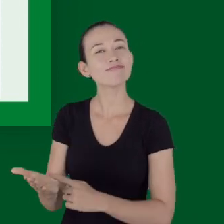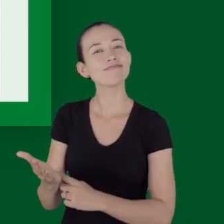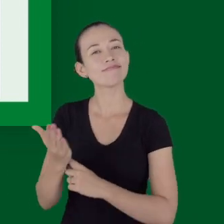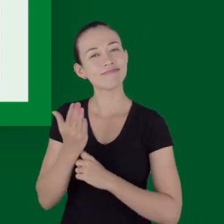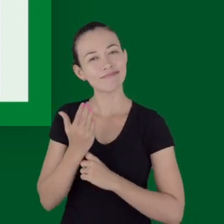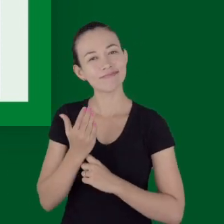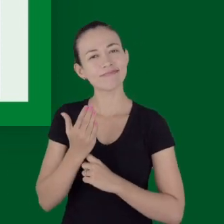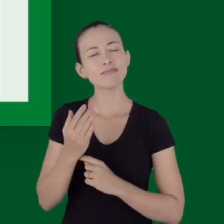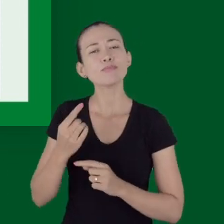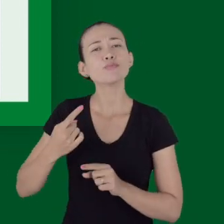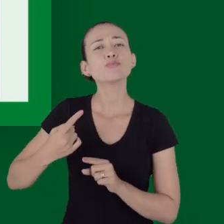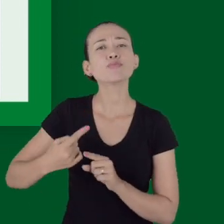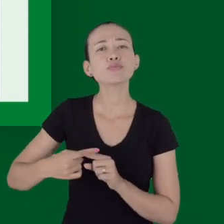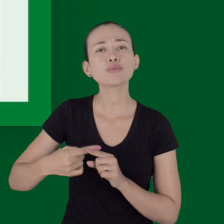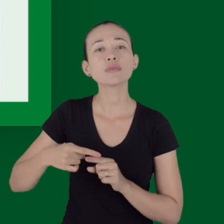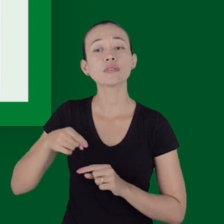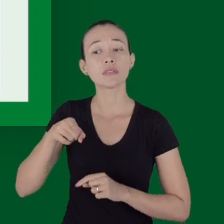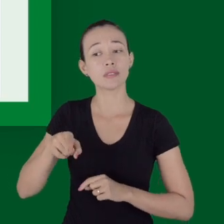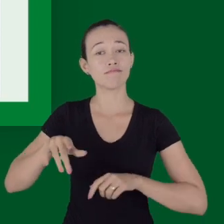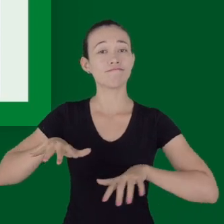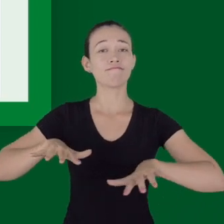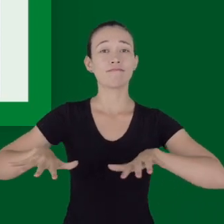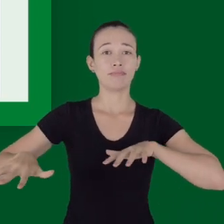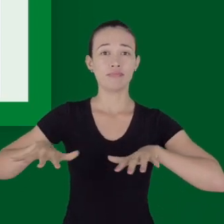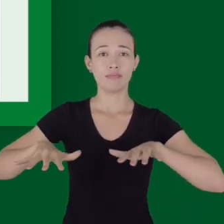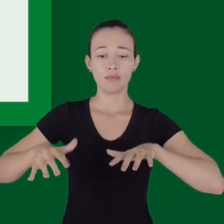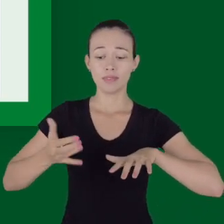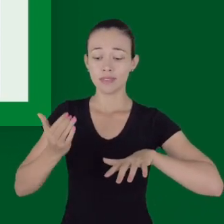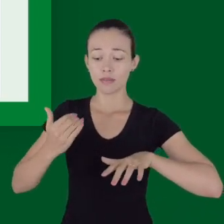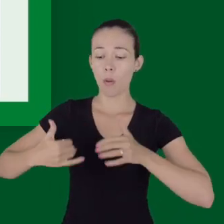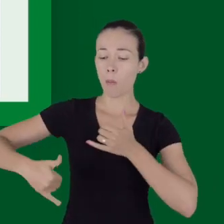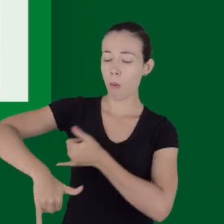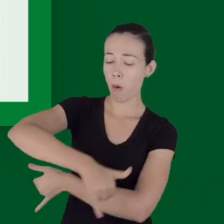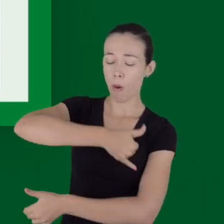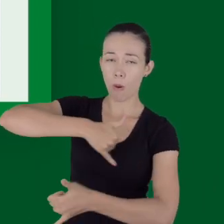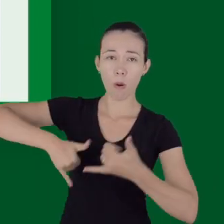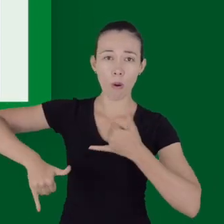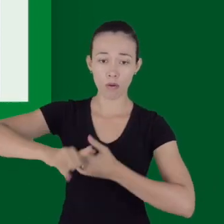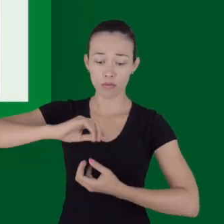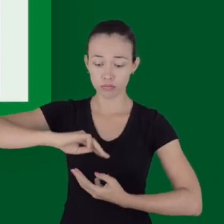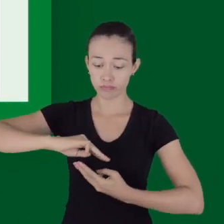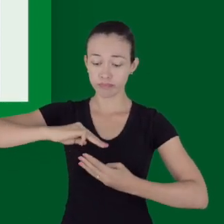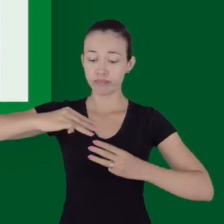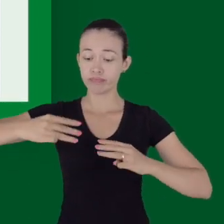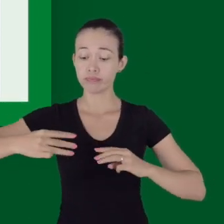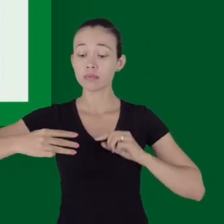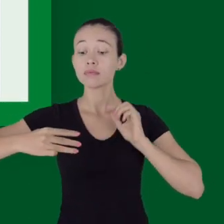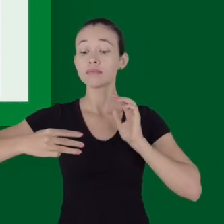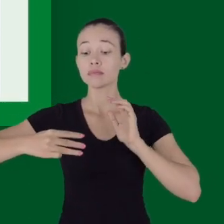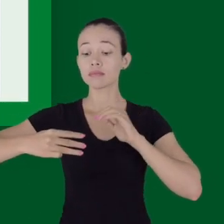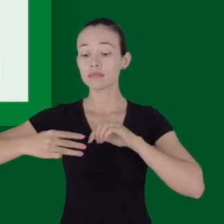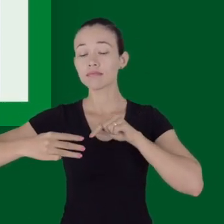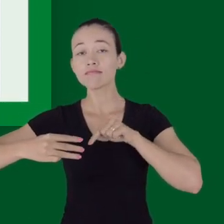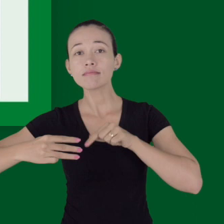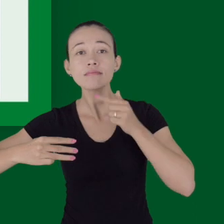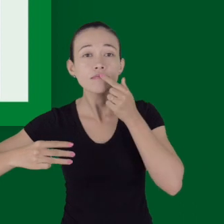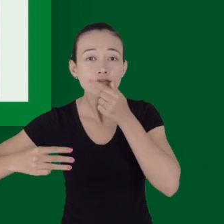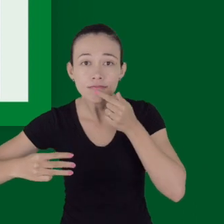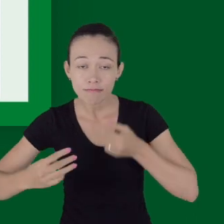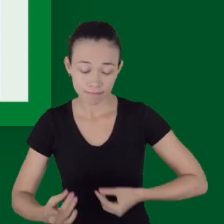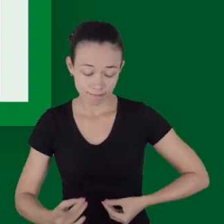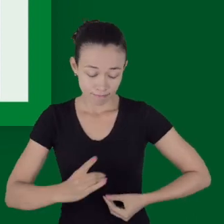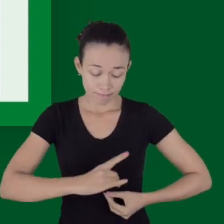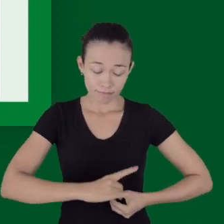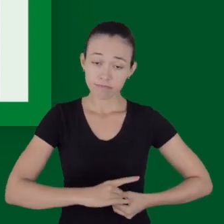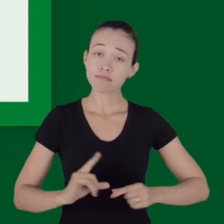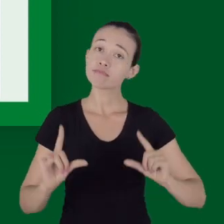um consumo maior da glicose pelos músculos. Então, por isso que pode ocorrer